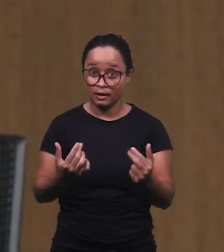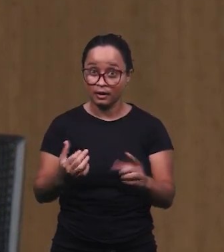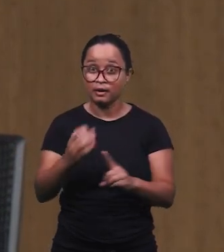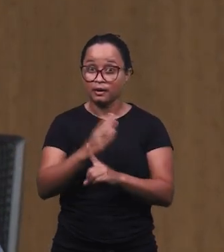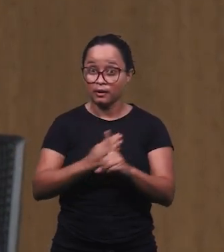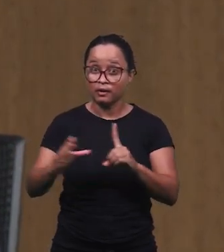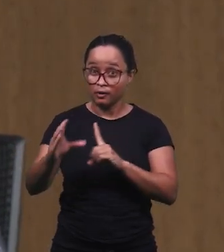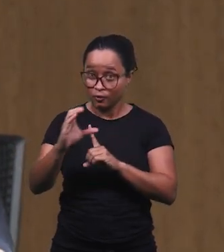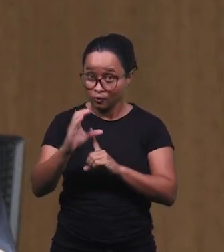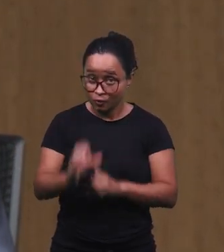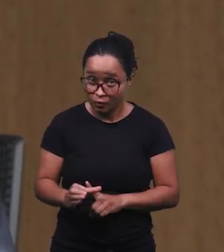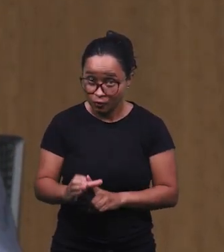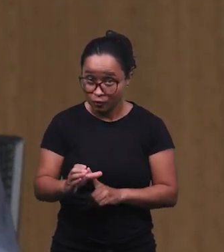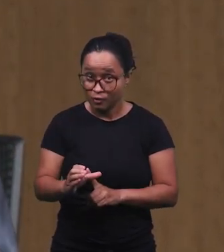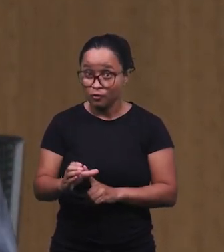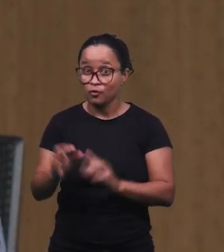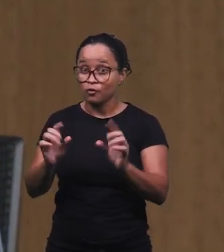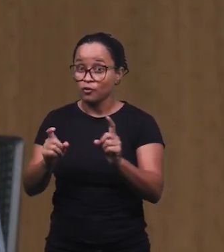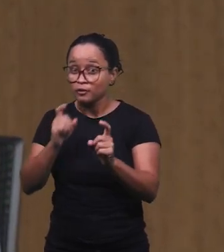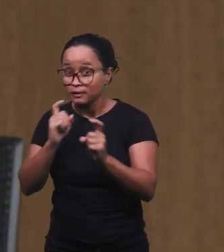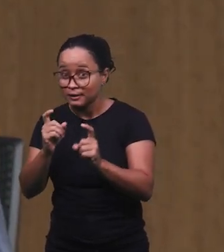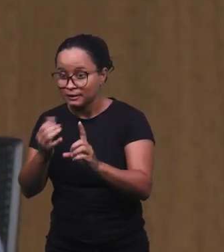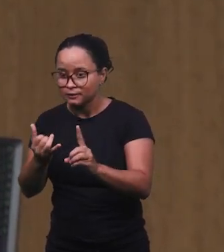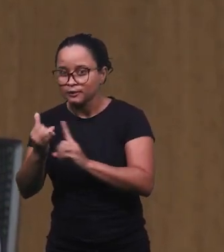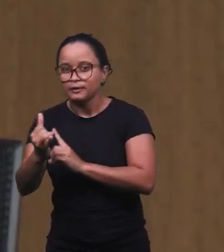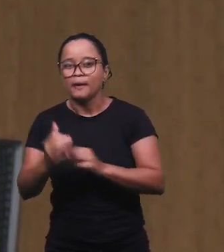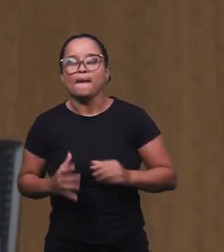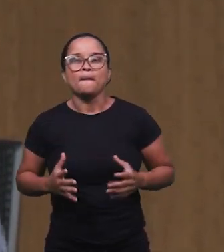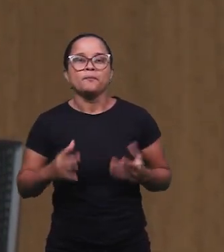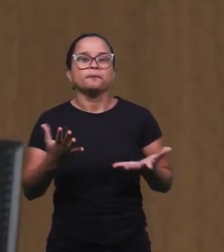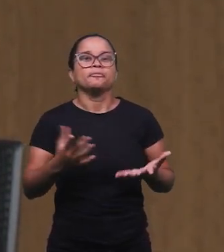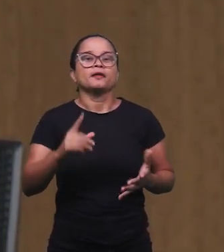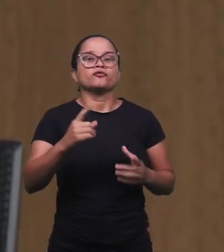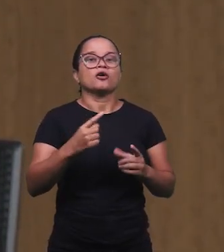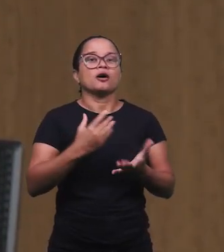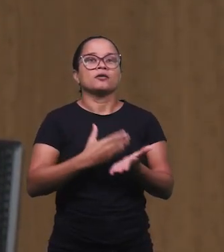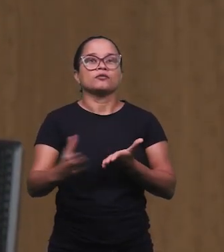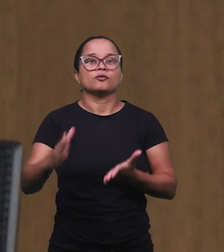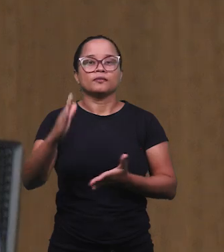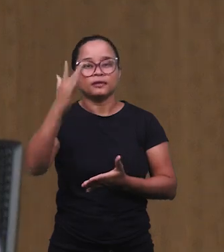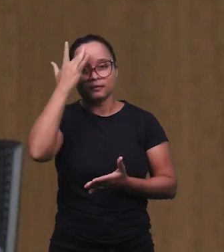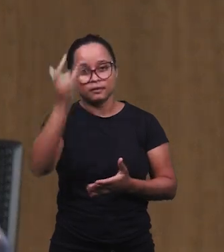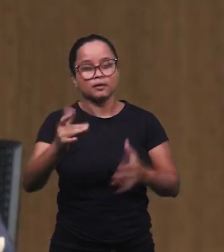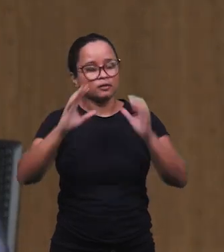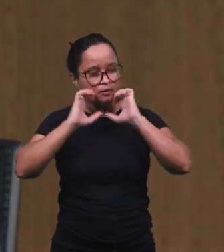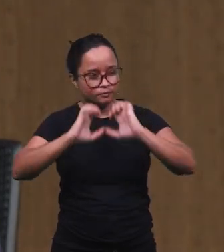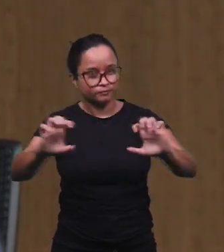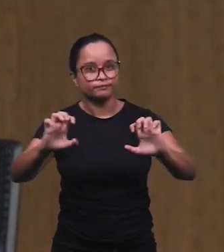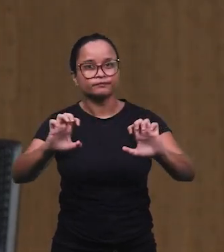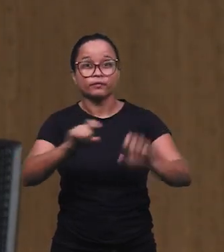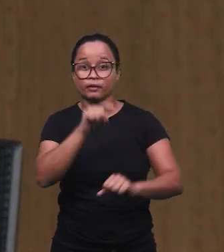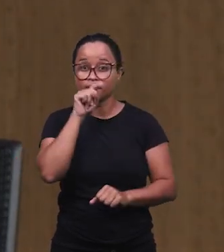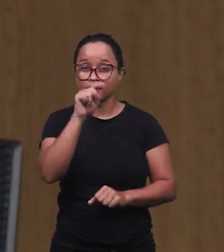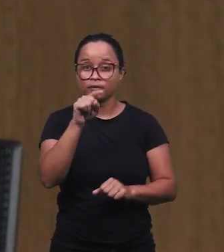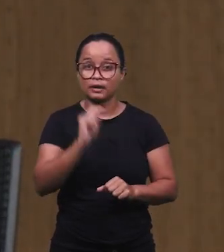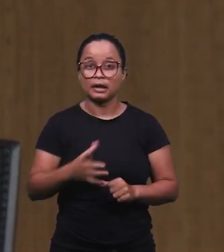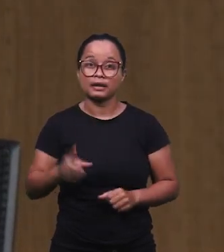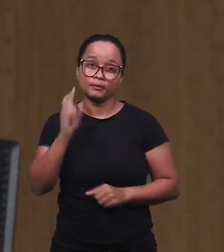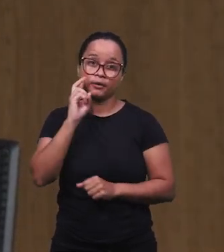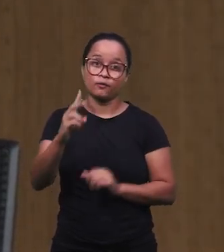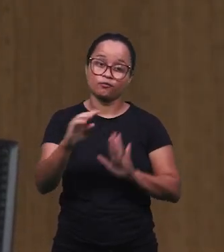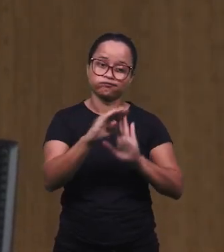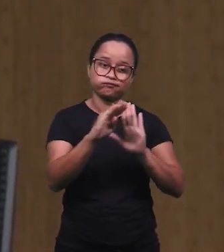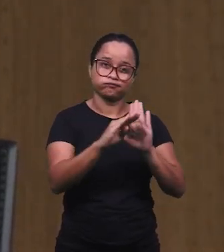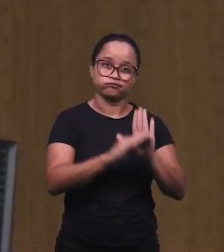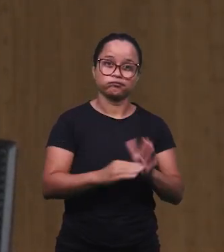profético. Acabou o culto profético, acabou o culto de hoje, já começa o culto profético Muito de amanhã. É isso aí. Então, a evangelização, para você que